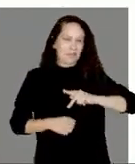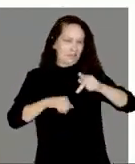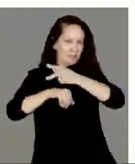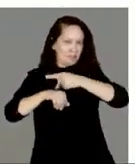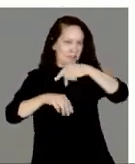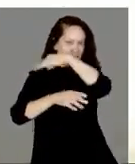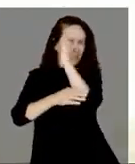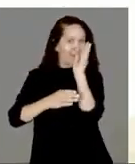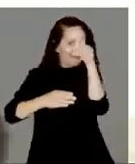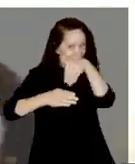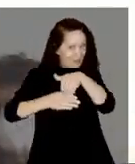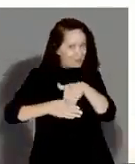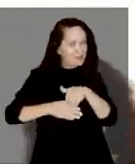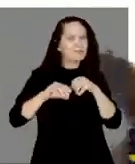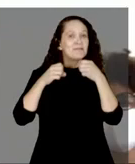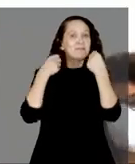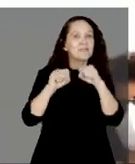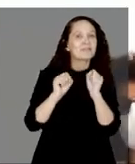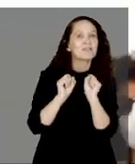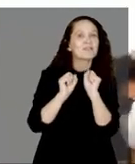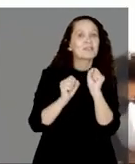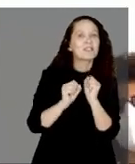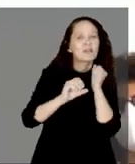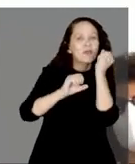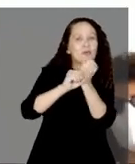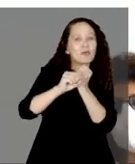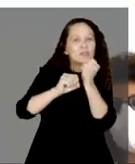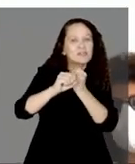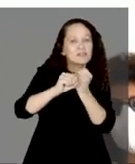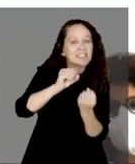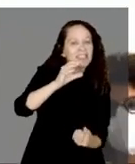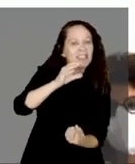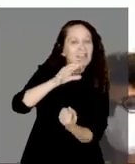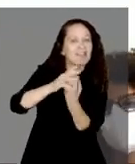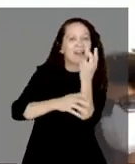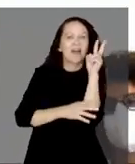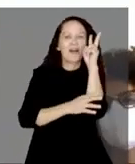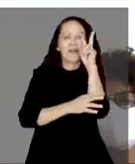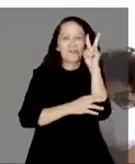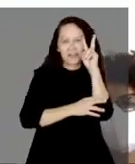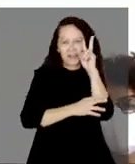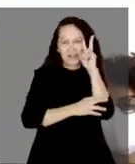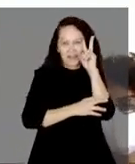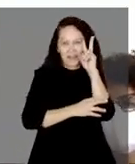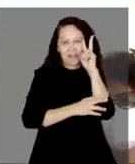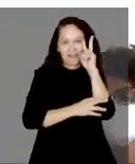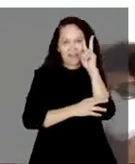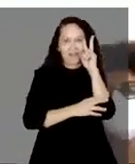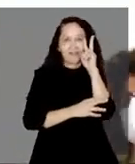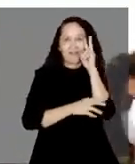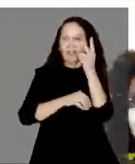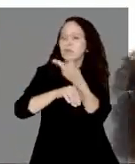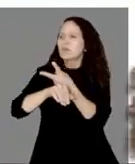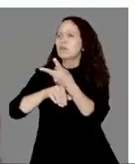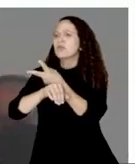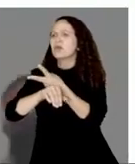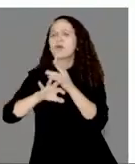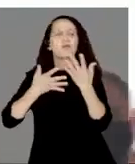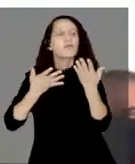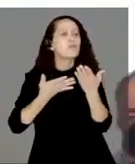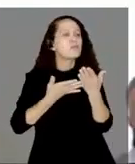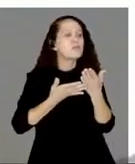Brasil, que foi a República. Essa história é importante, porque nós estamos falando